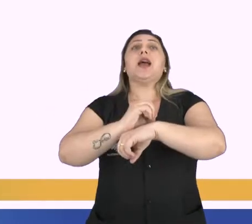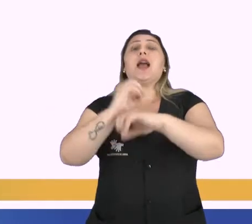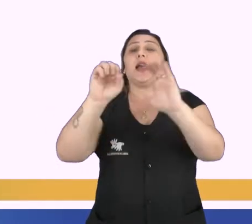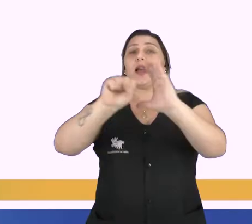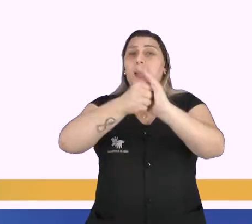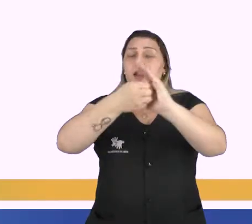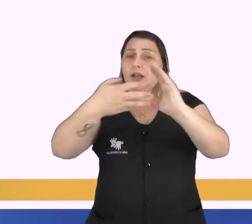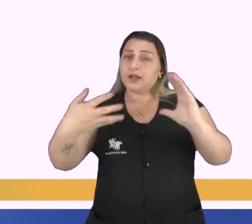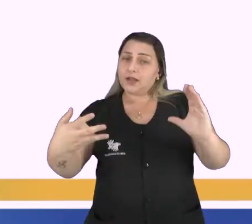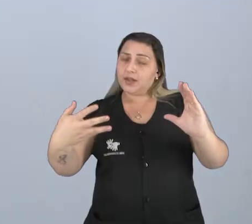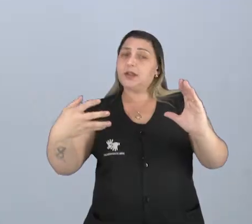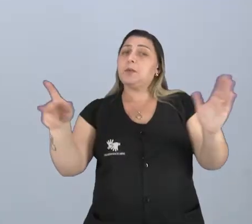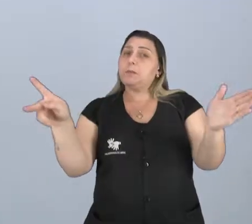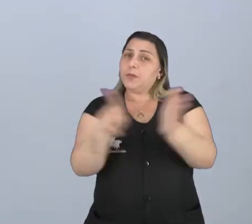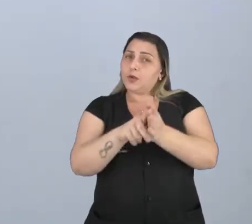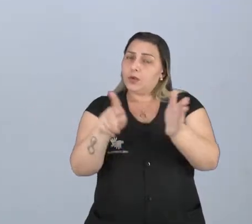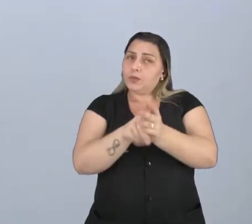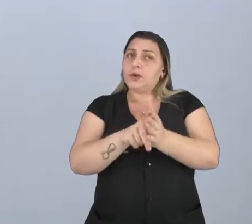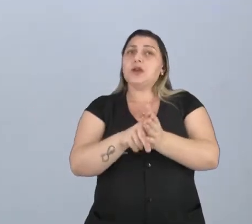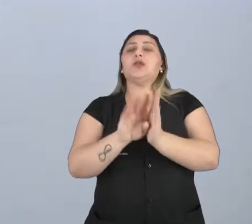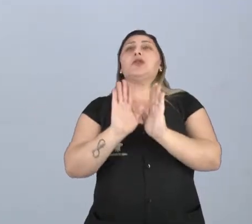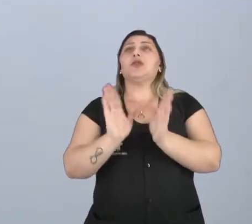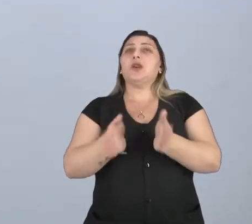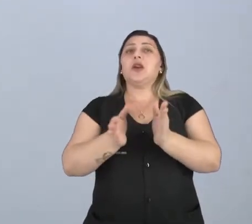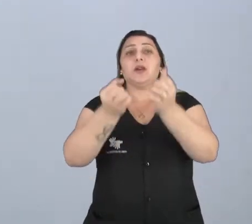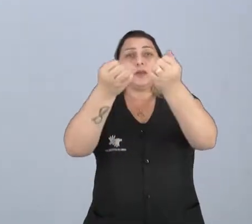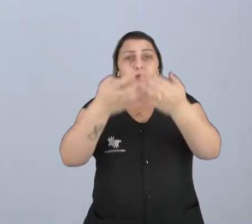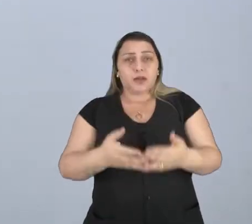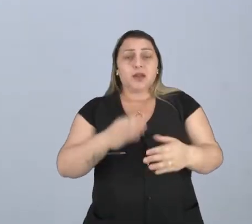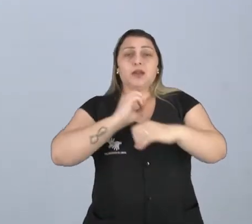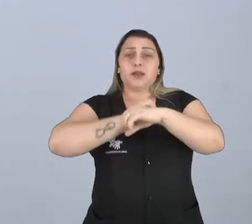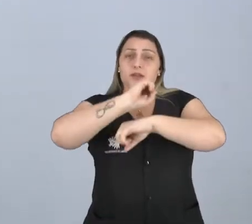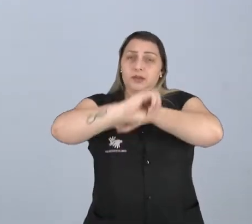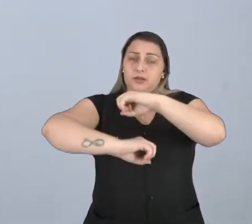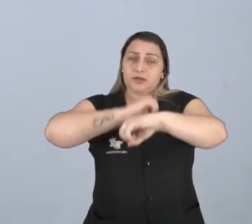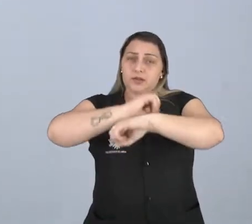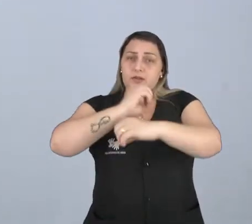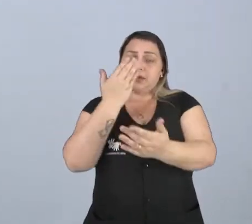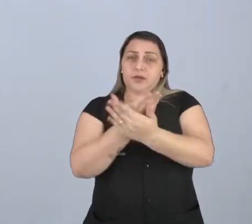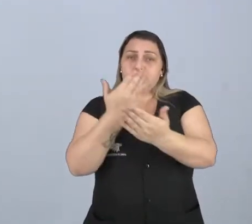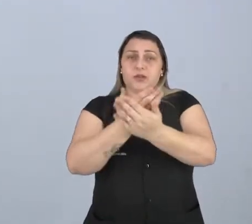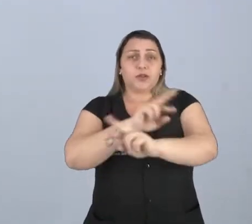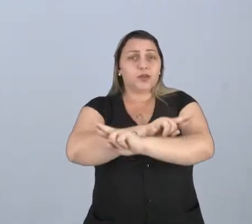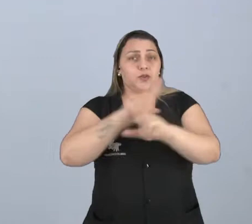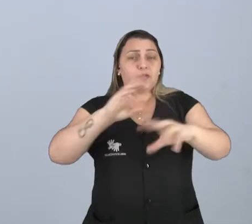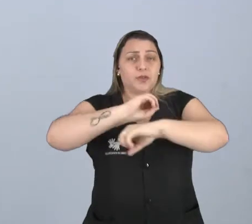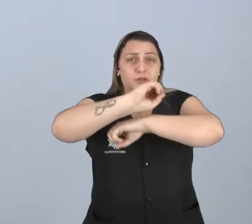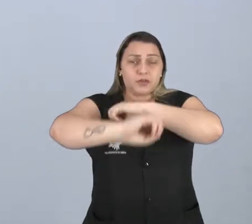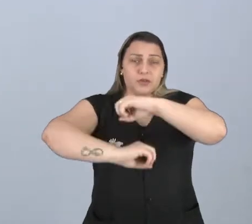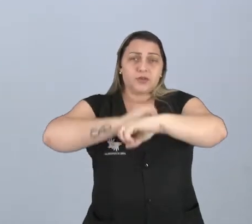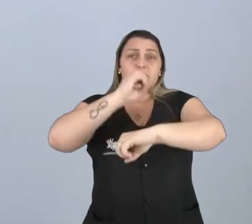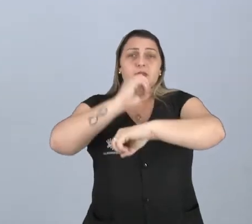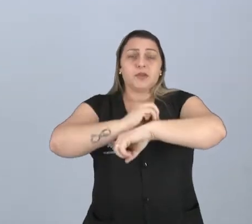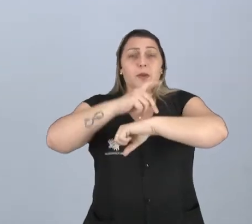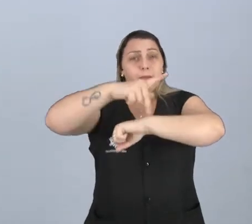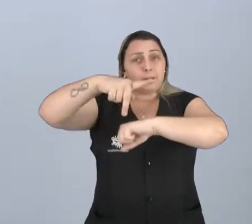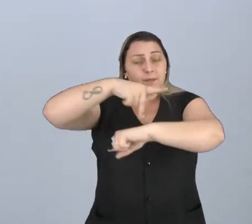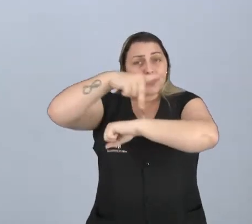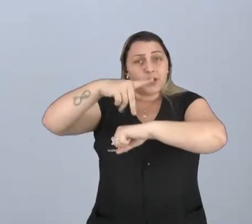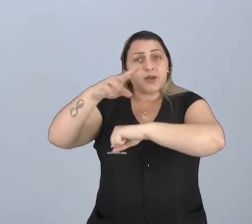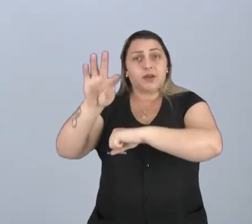específicas. Eu também comentei para vocês na aula de estações do ano, né? Diferença das estações do ano entre